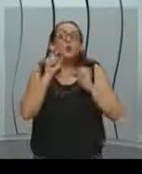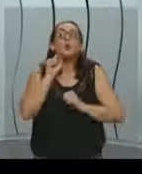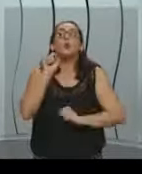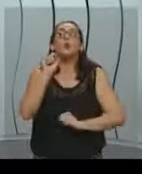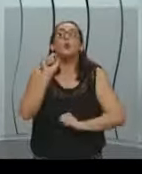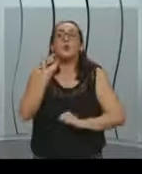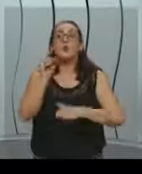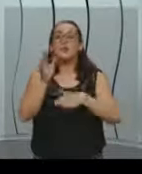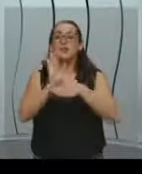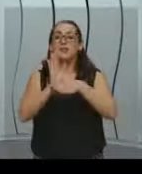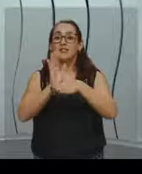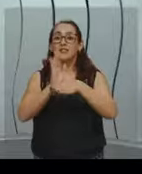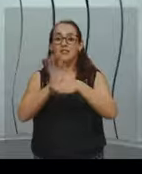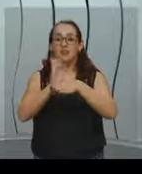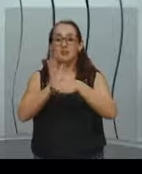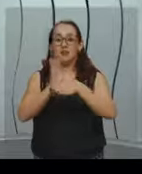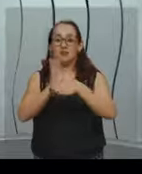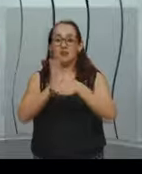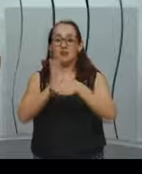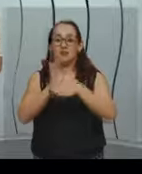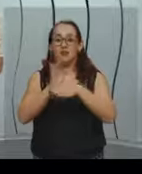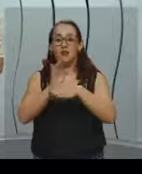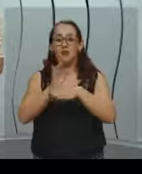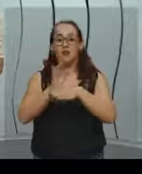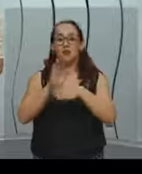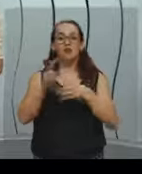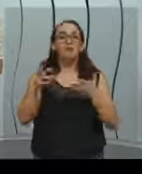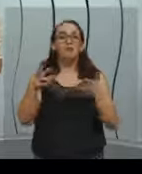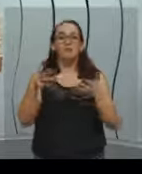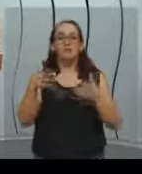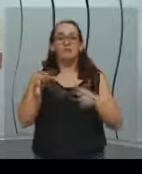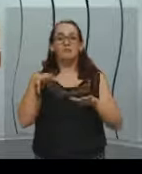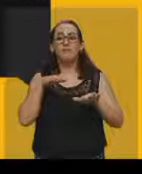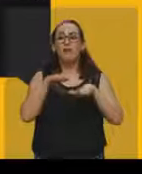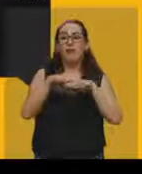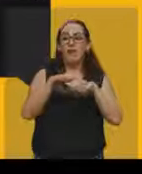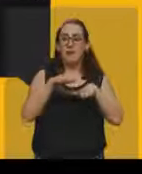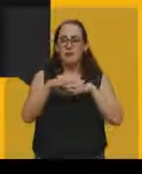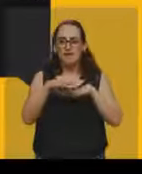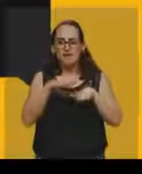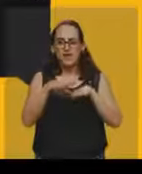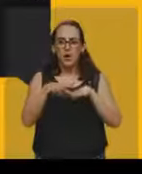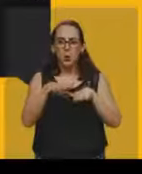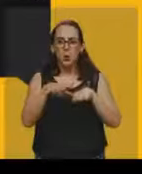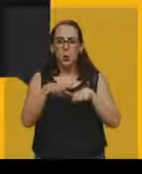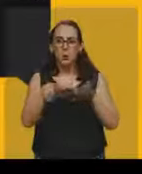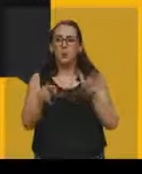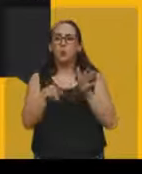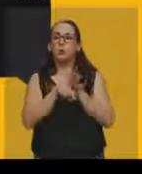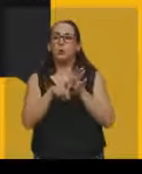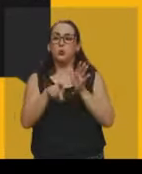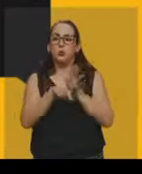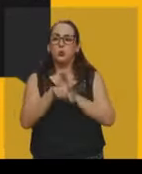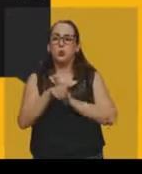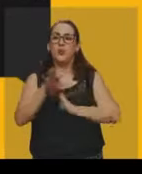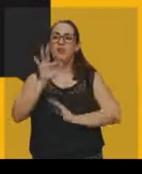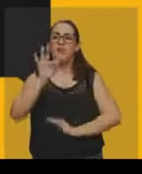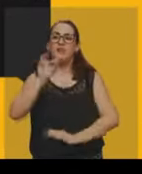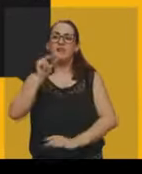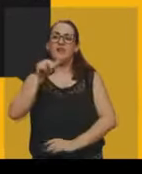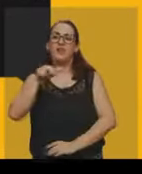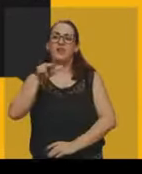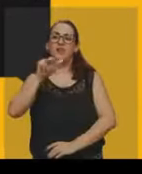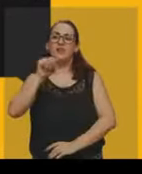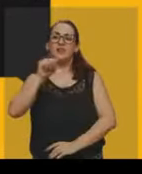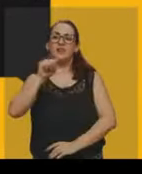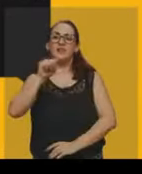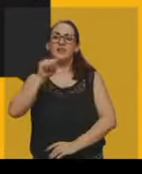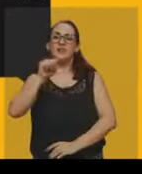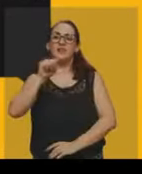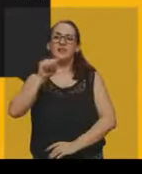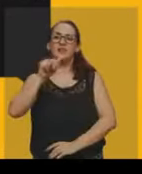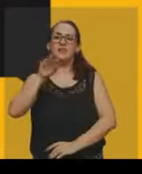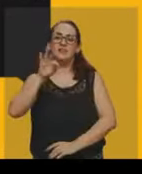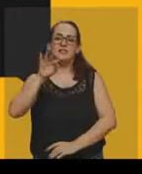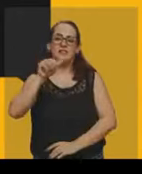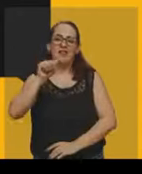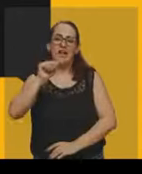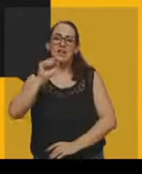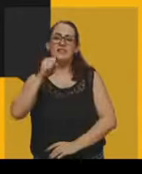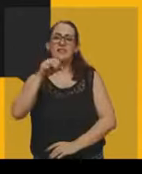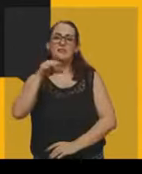nós temos esse, chama Fantasmagore, esse primeiro filme feito por Emily Cole,